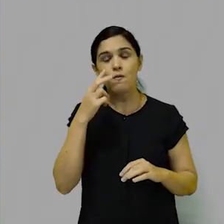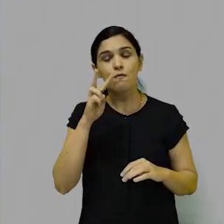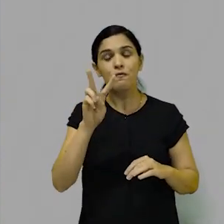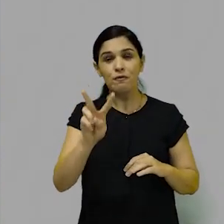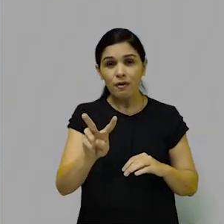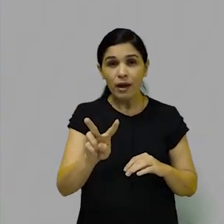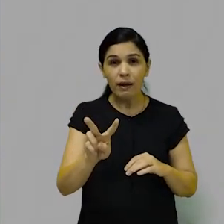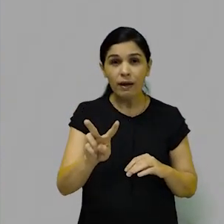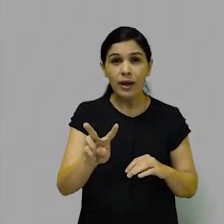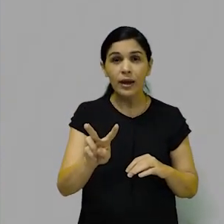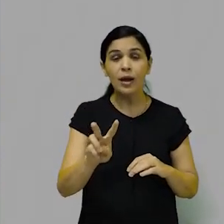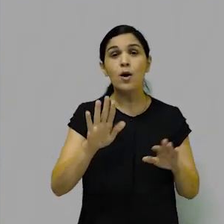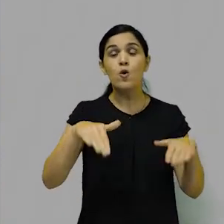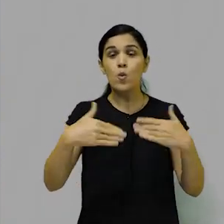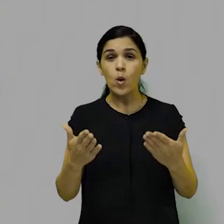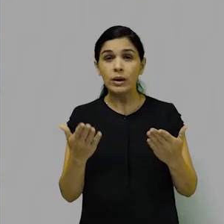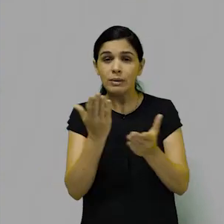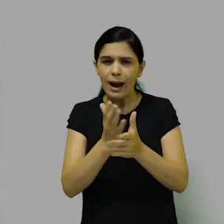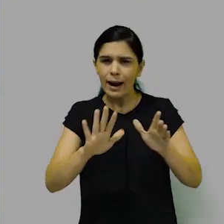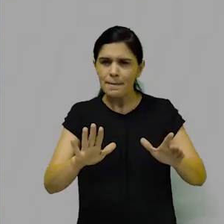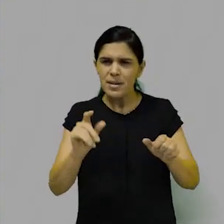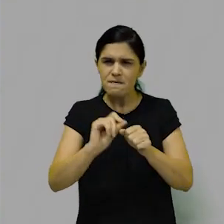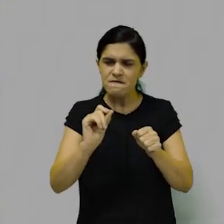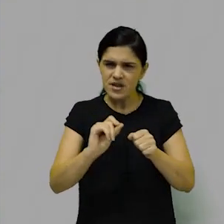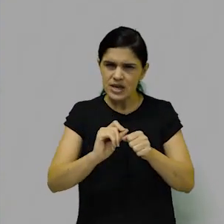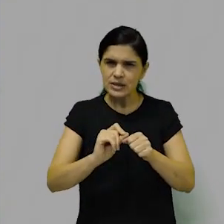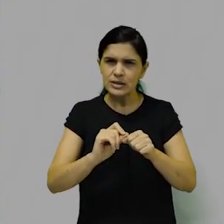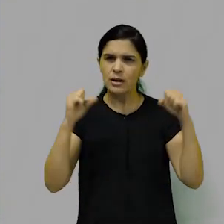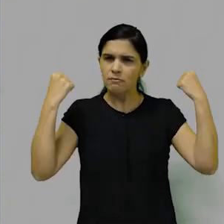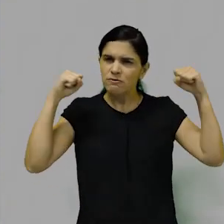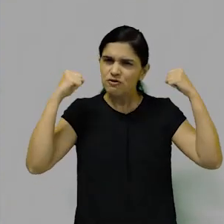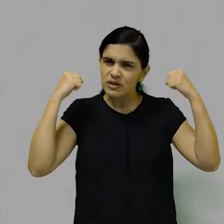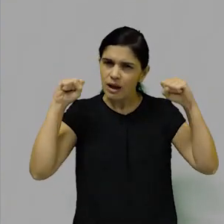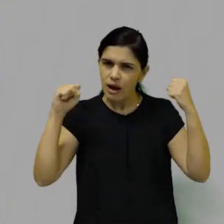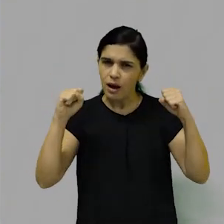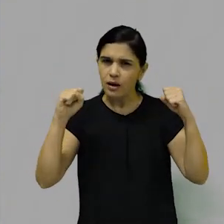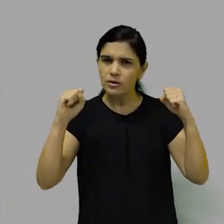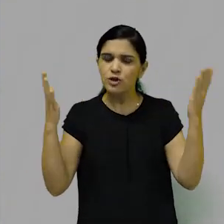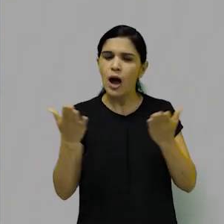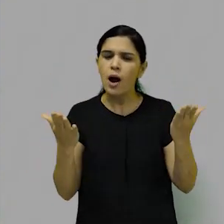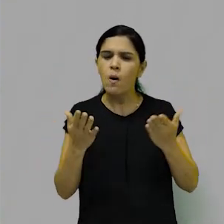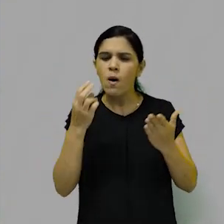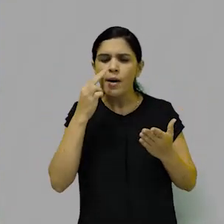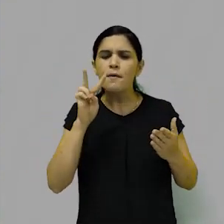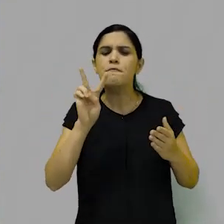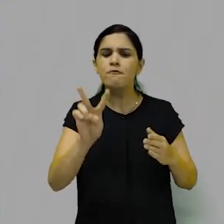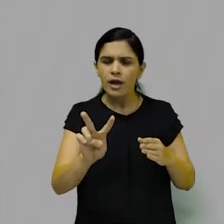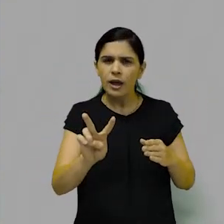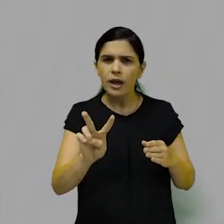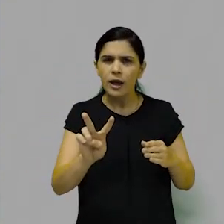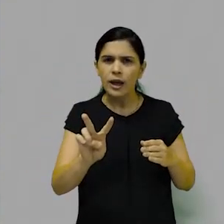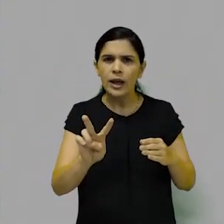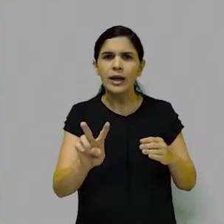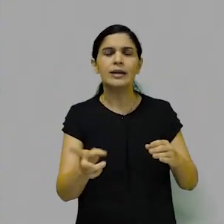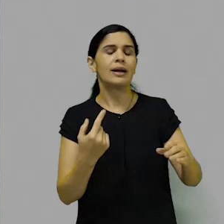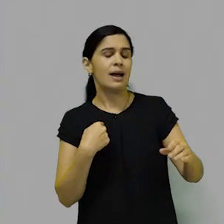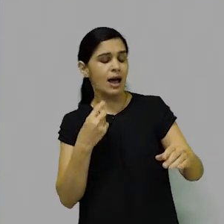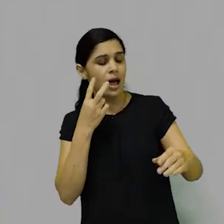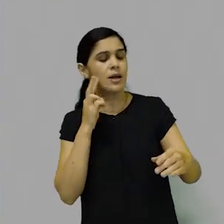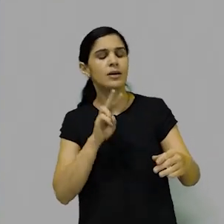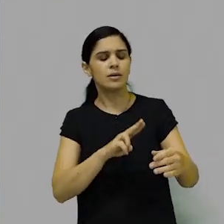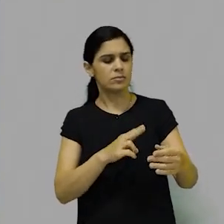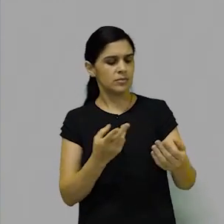cansado? Coloca aqui, conta 15 segundos só, não precisa ser 1 minuto. Vê até 15 segundos e multiplica por 4. 15 vezes